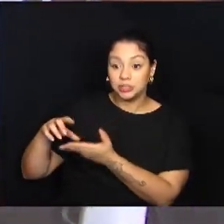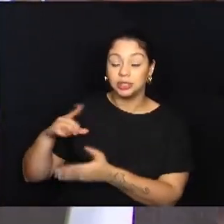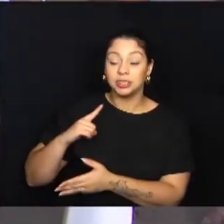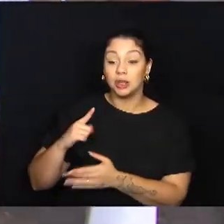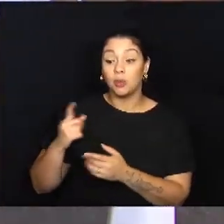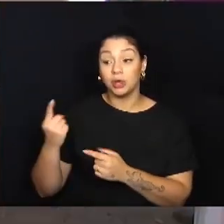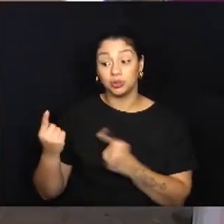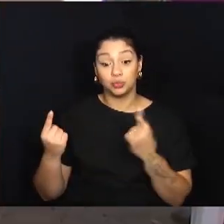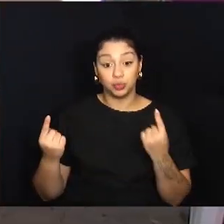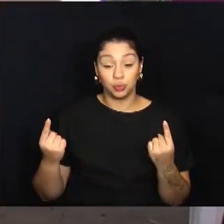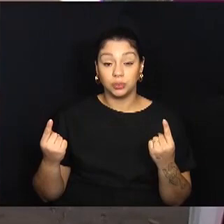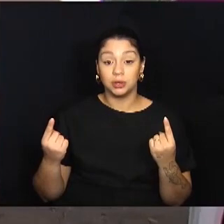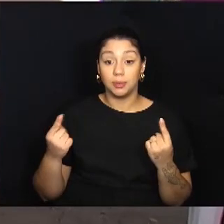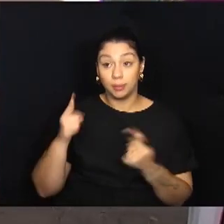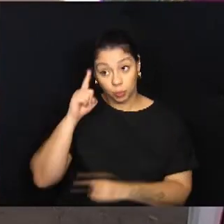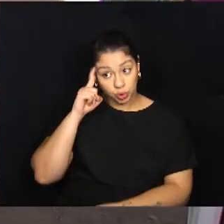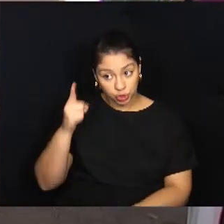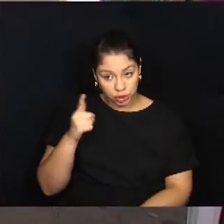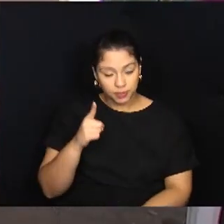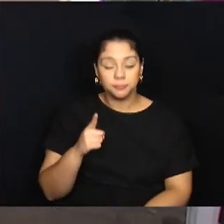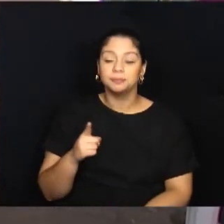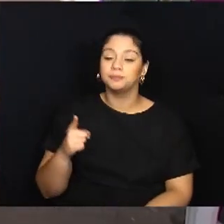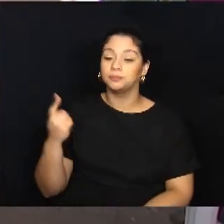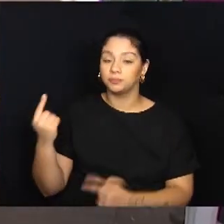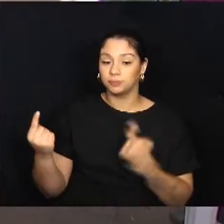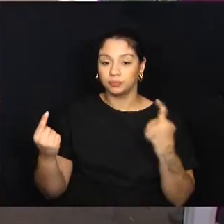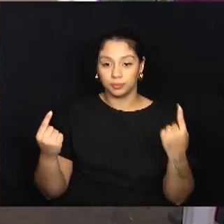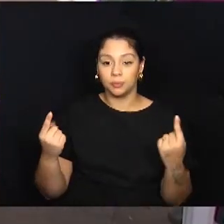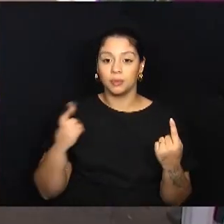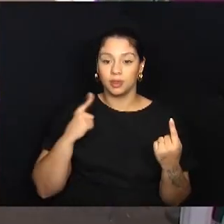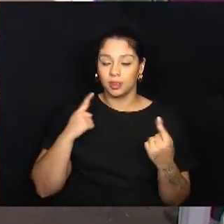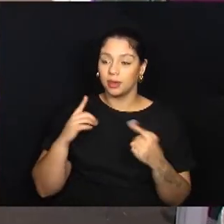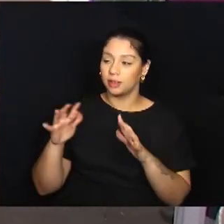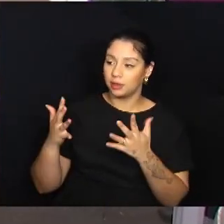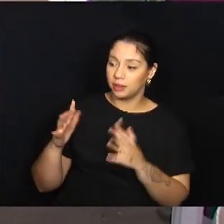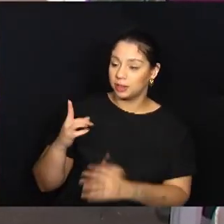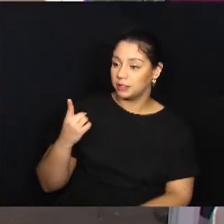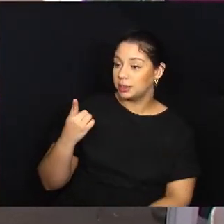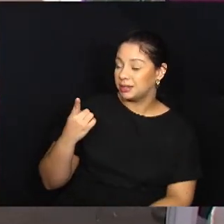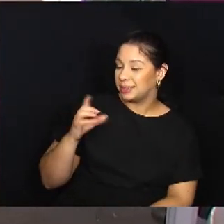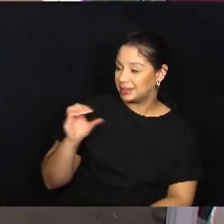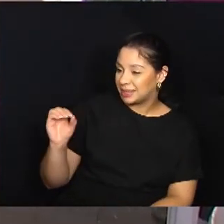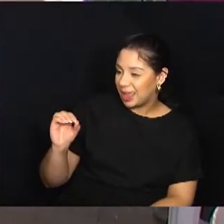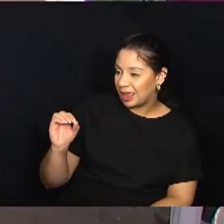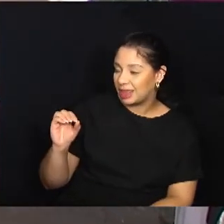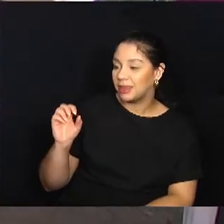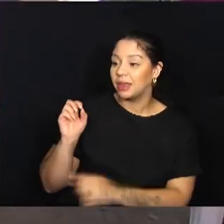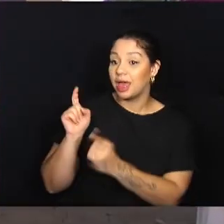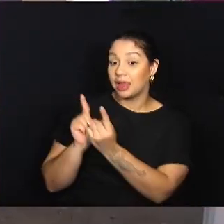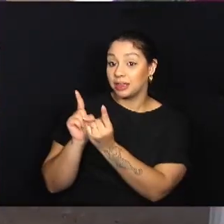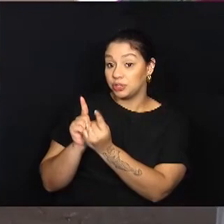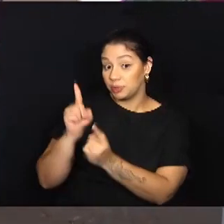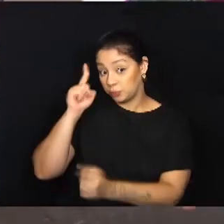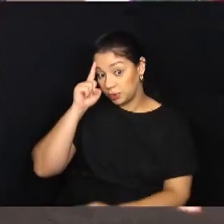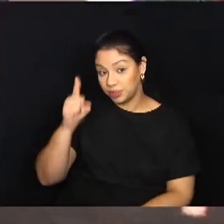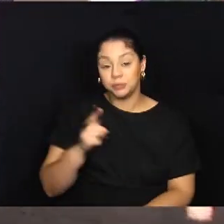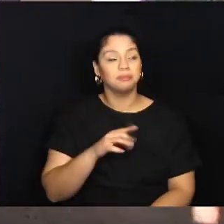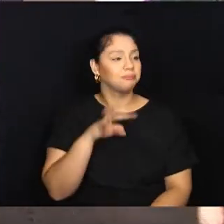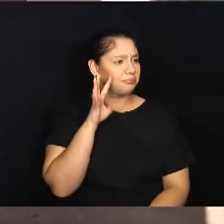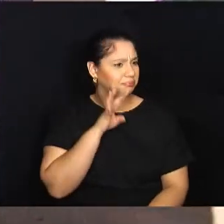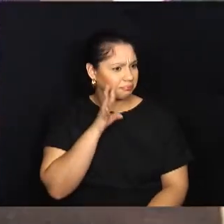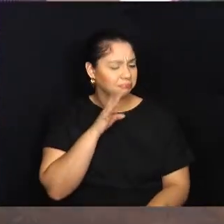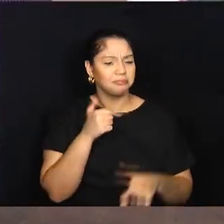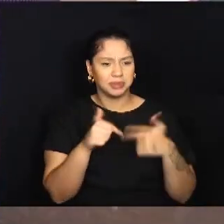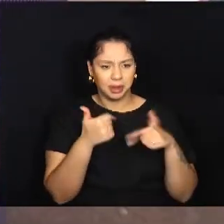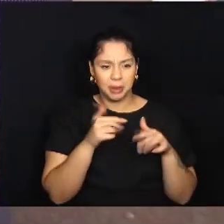duas... Por dia? Por dia. Somando as duas unidades, dá mais ou menos de 100 a 120 atendimentos dia. Que legal, que trabalho